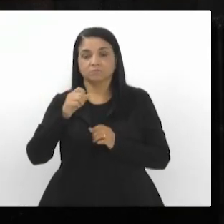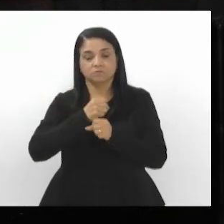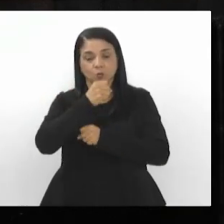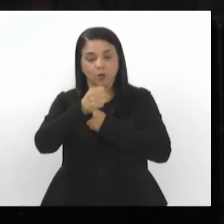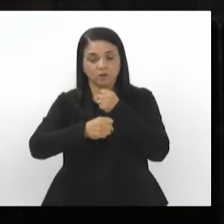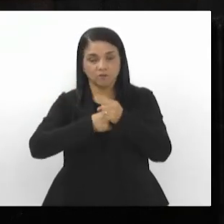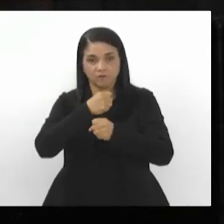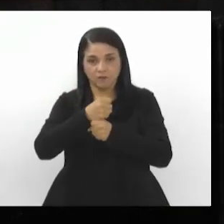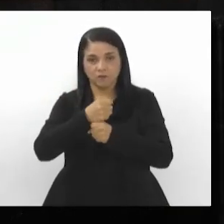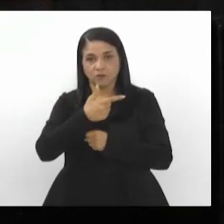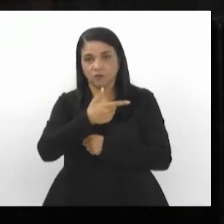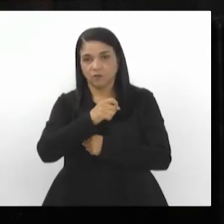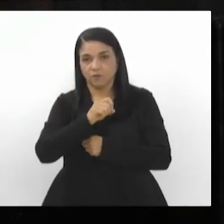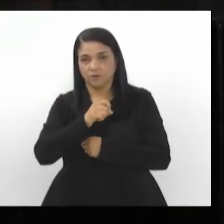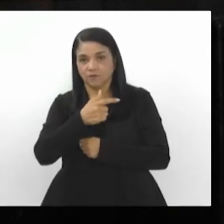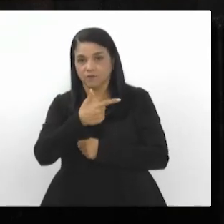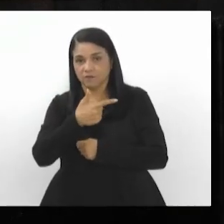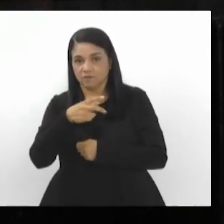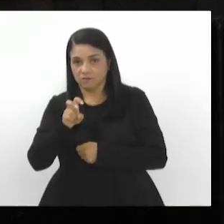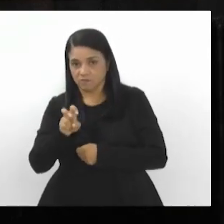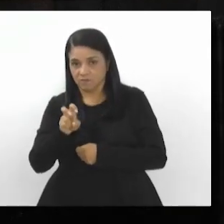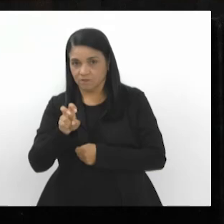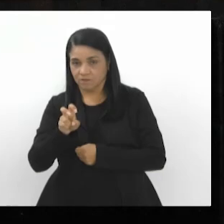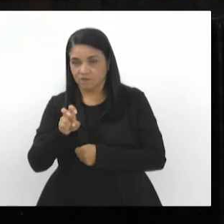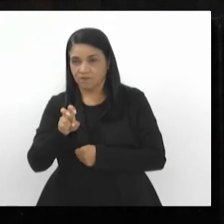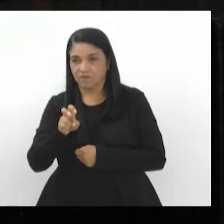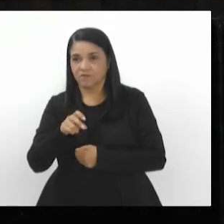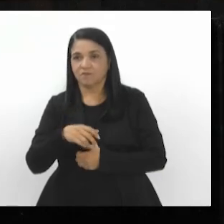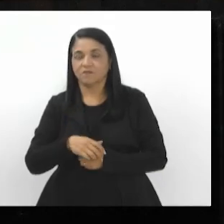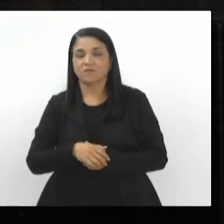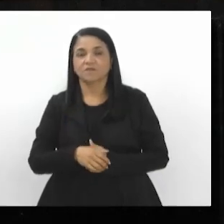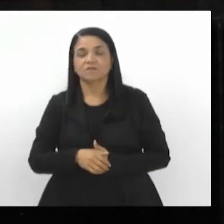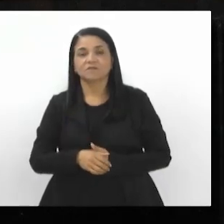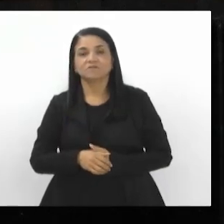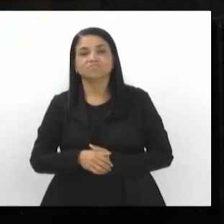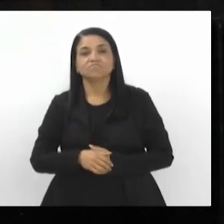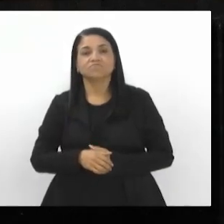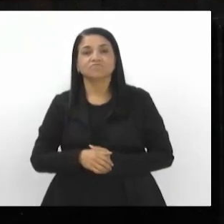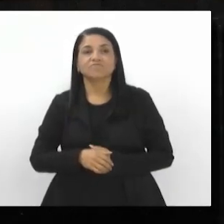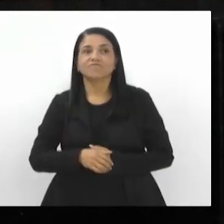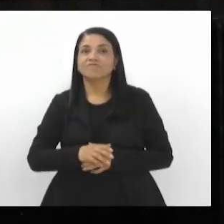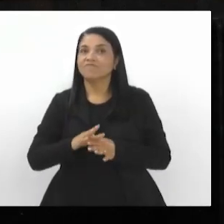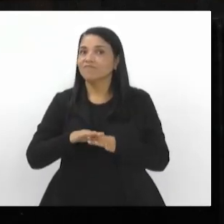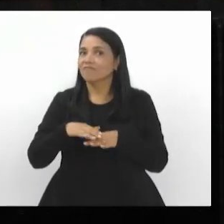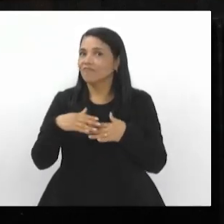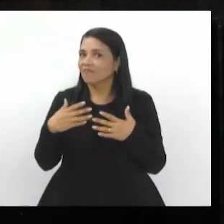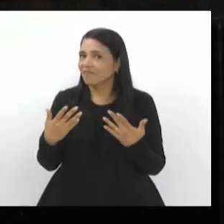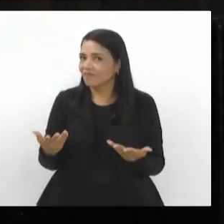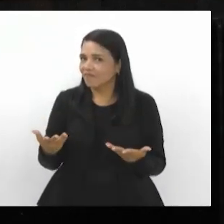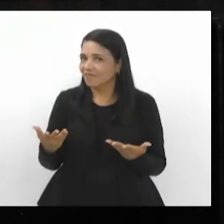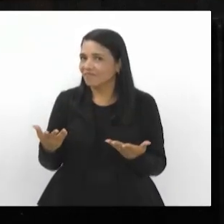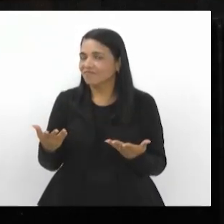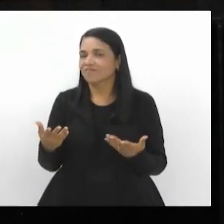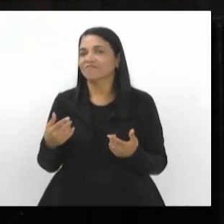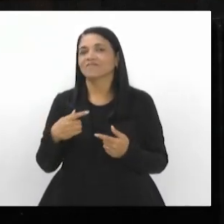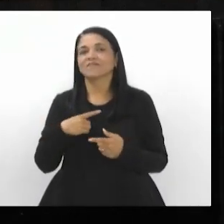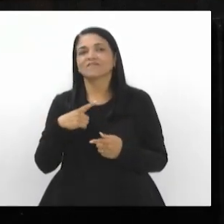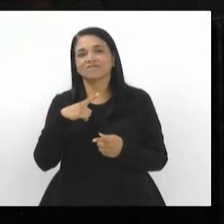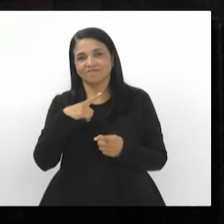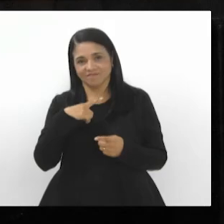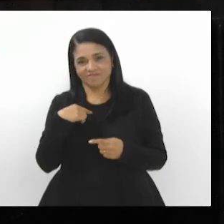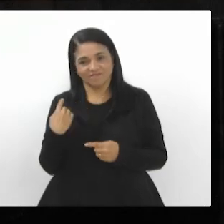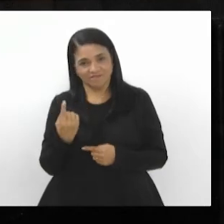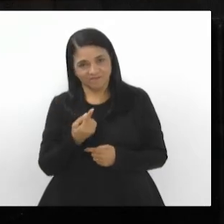2025. E, evidentemente, que destacaremos, pelo menos